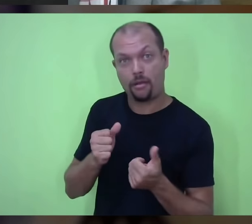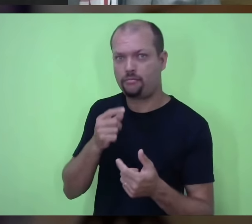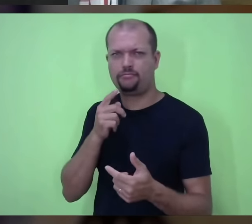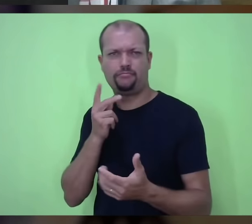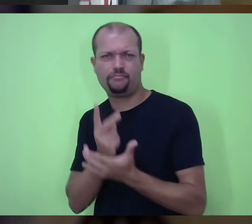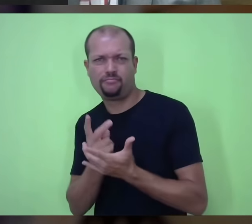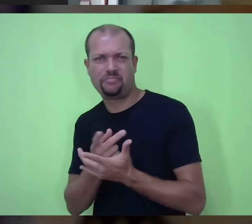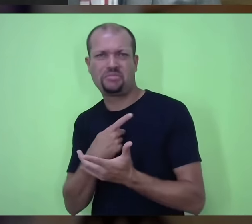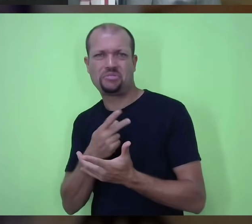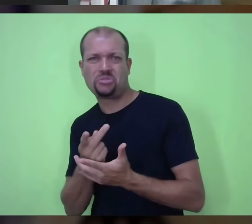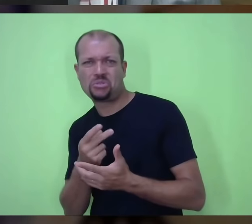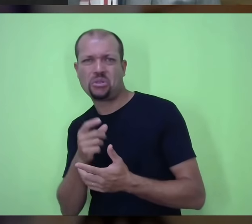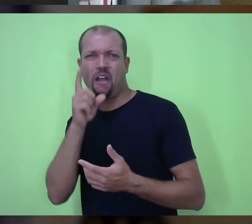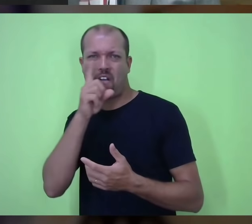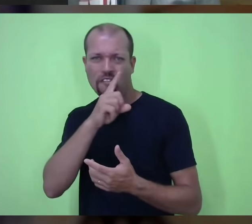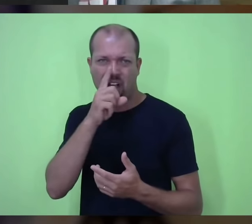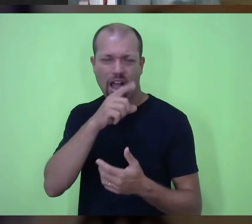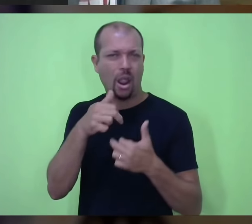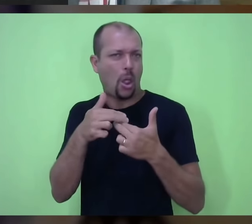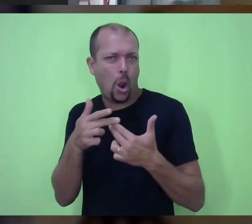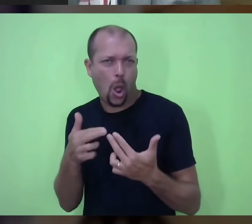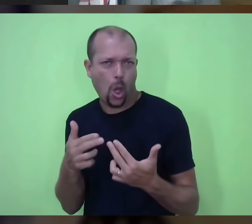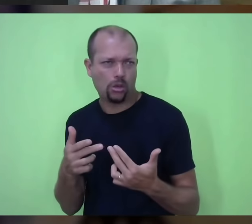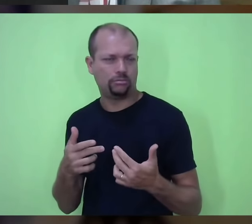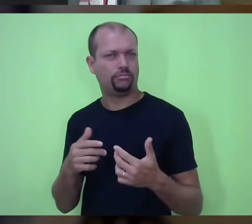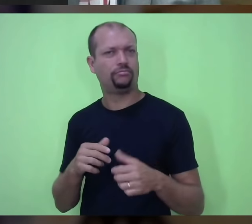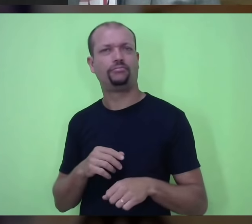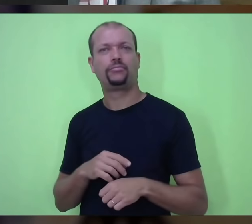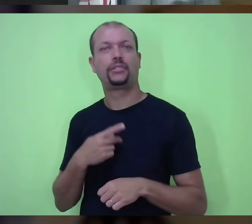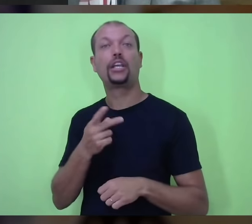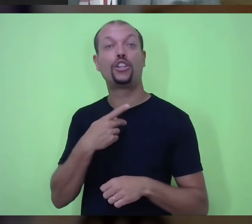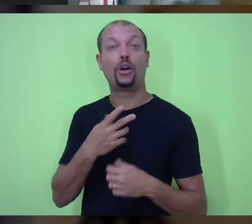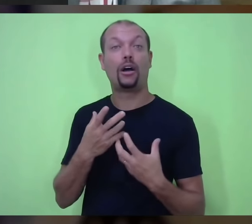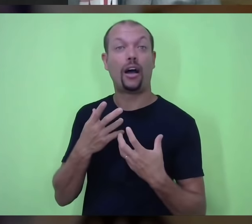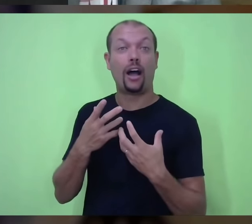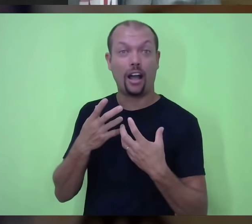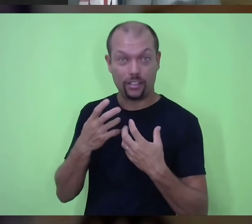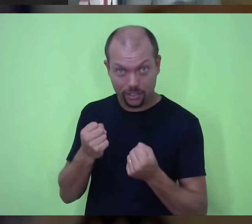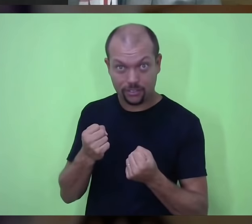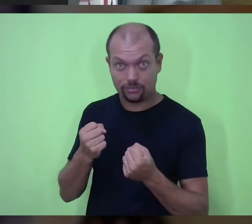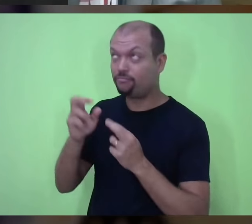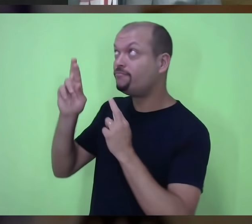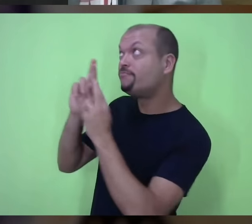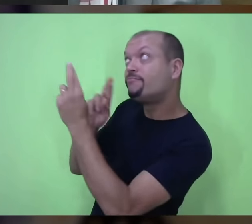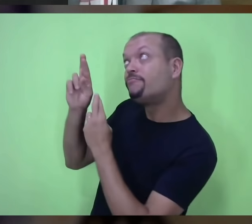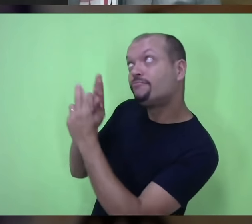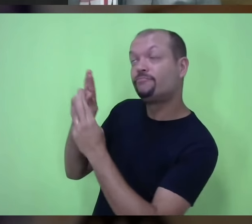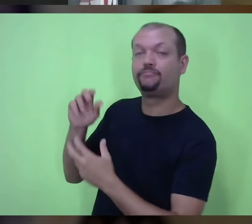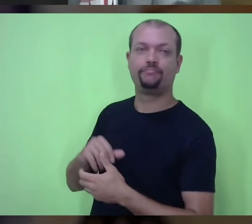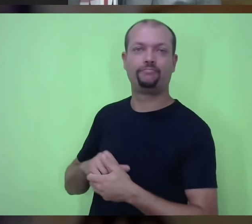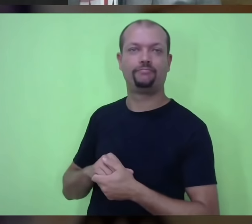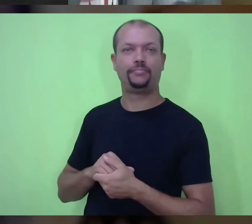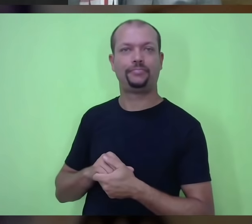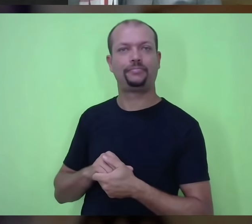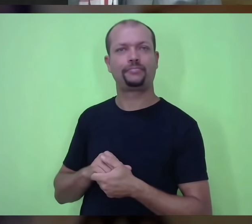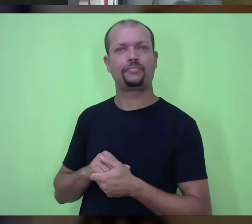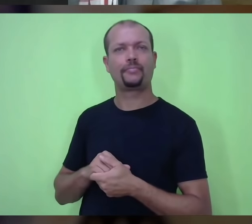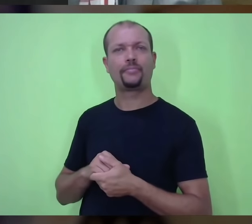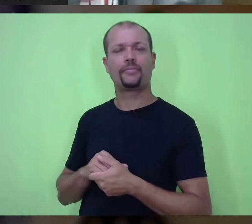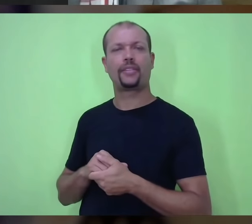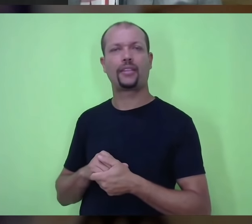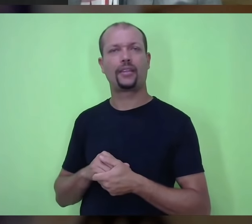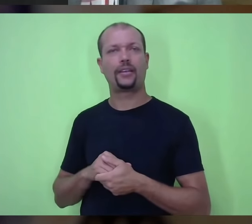independente do que somos, independente do que fazemos, que nós aceitamos estar em relacionamento com ele. E é isso